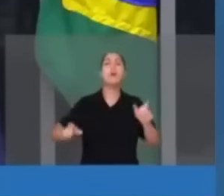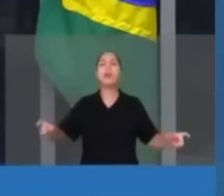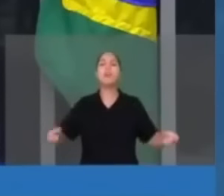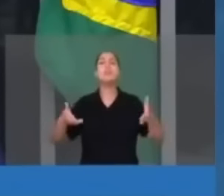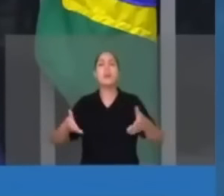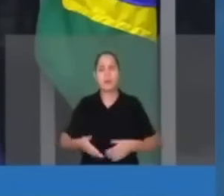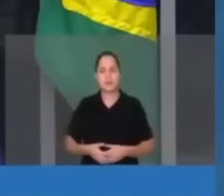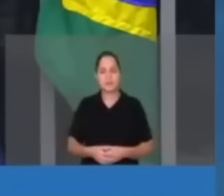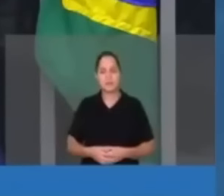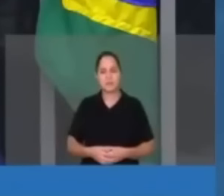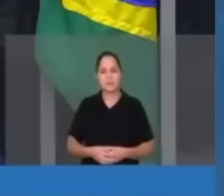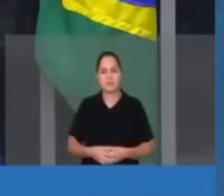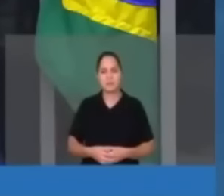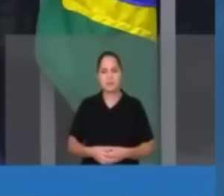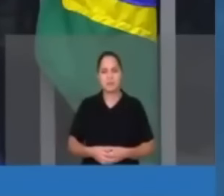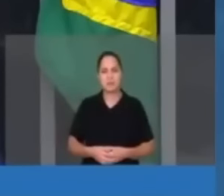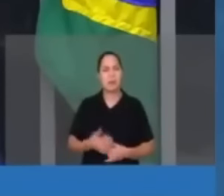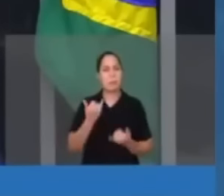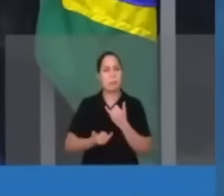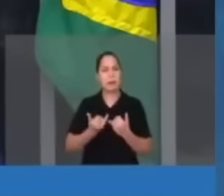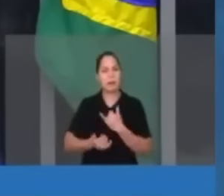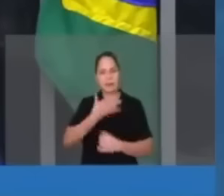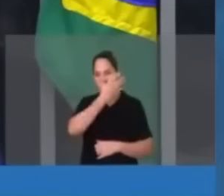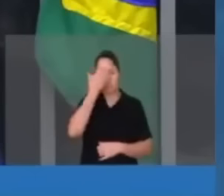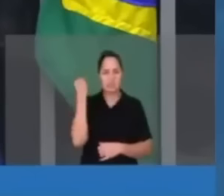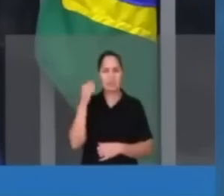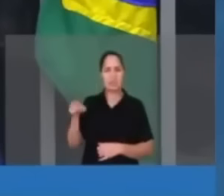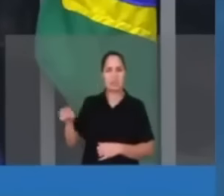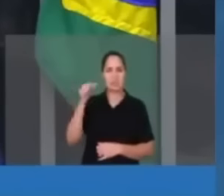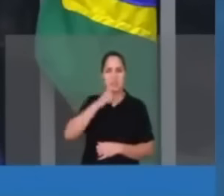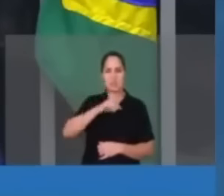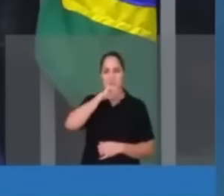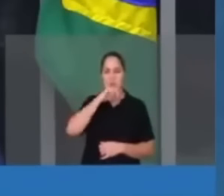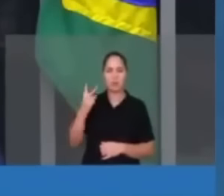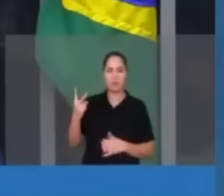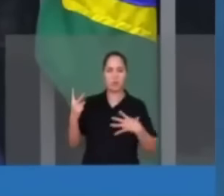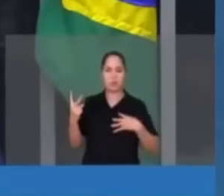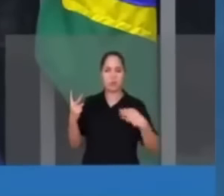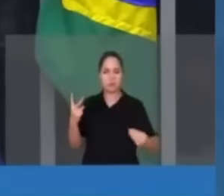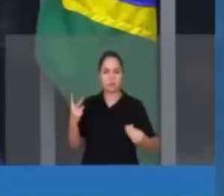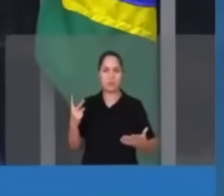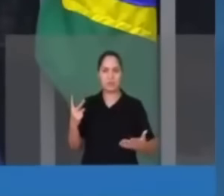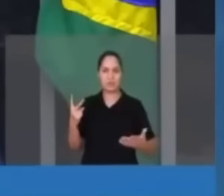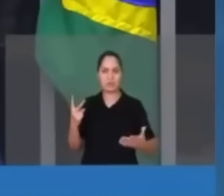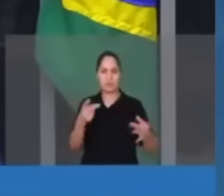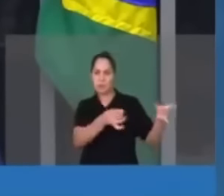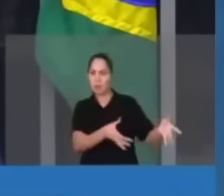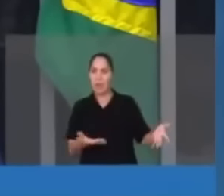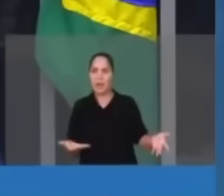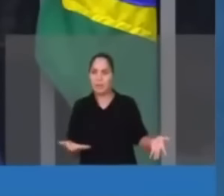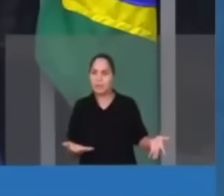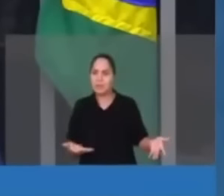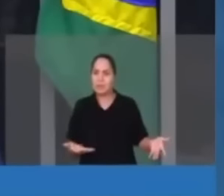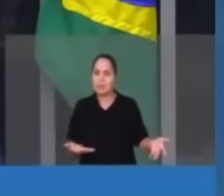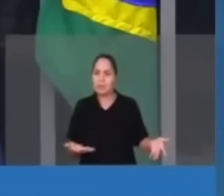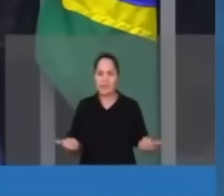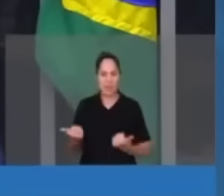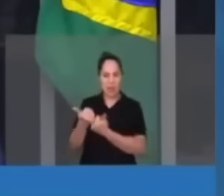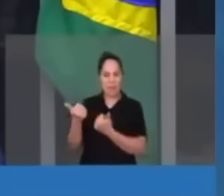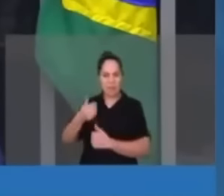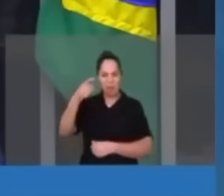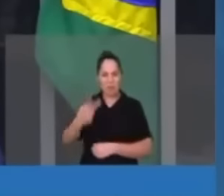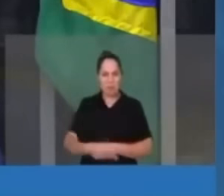e o irresponsável aqui o irresponsável Deputado Gaúcho uma vergonha para o povo Gaúcho trata isso como uma